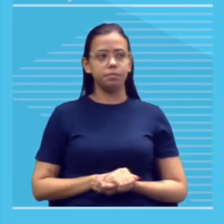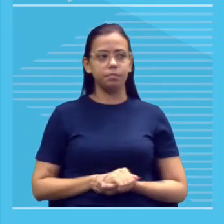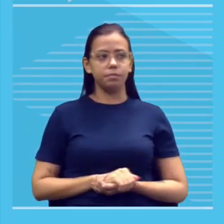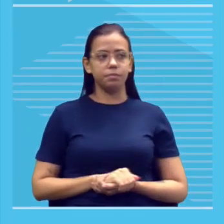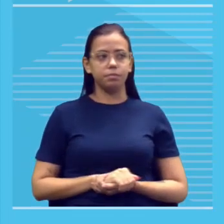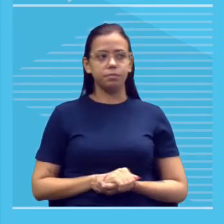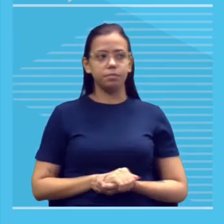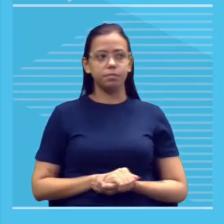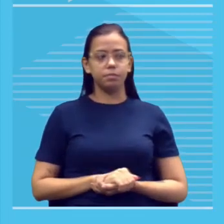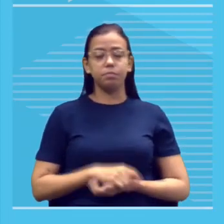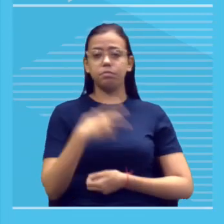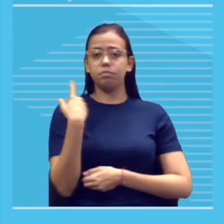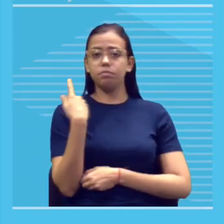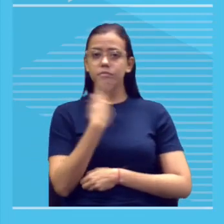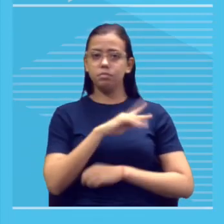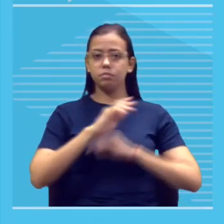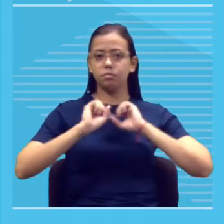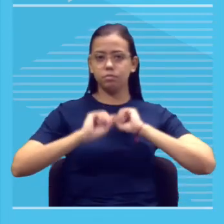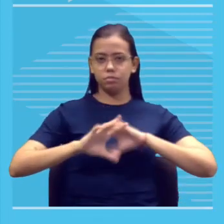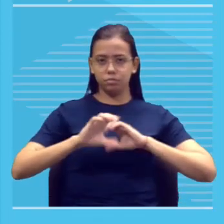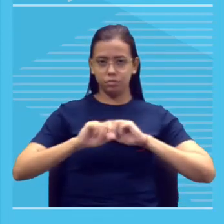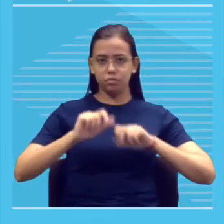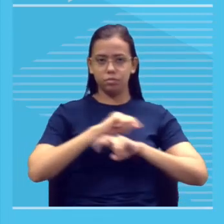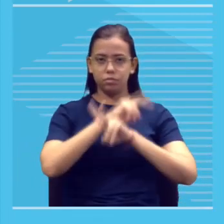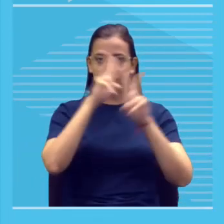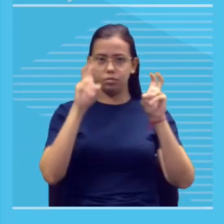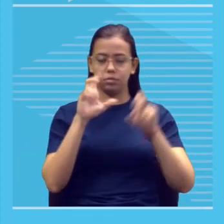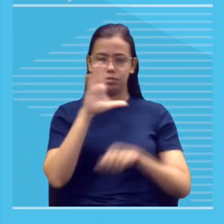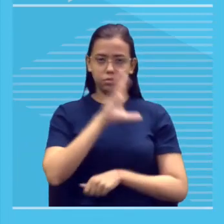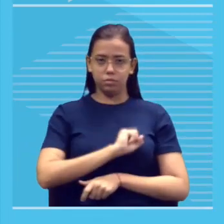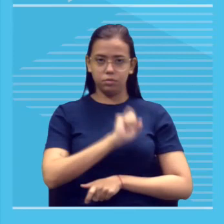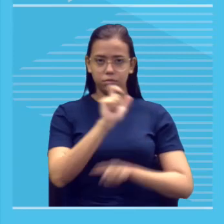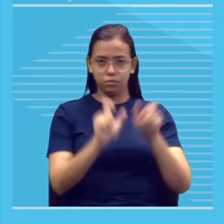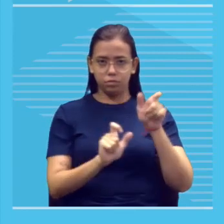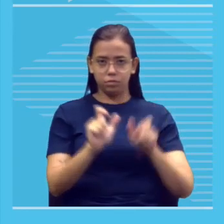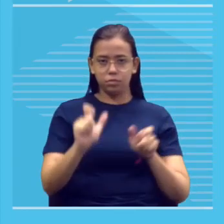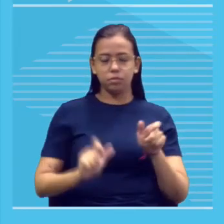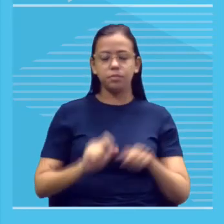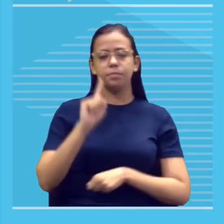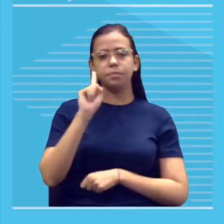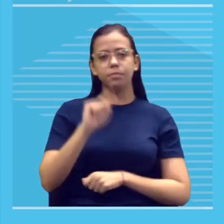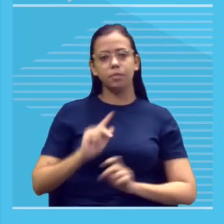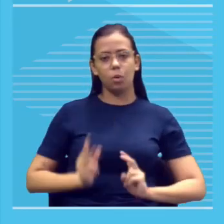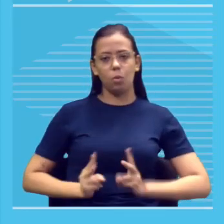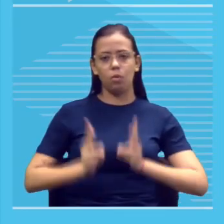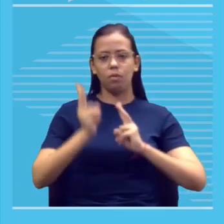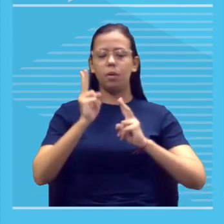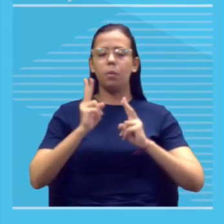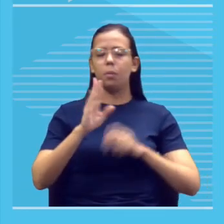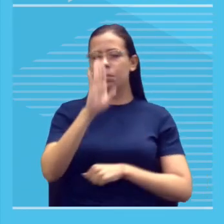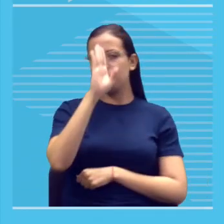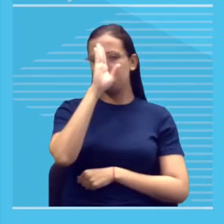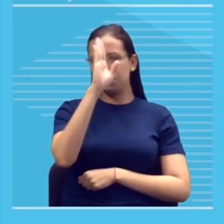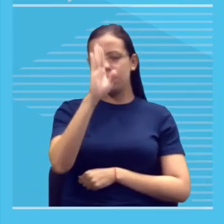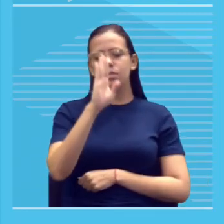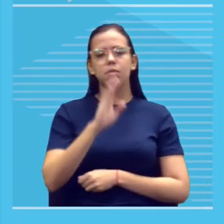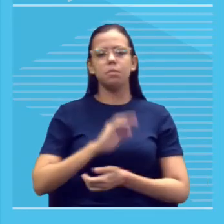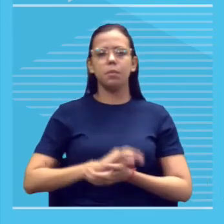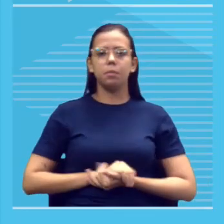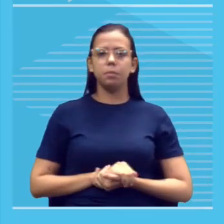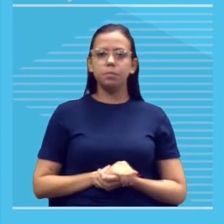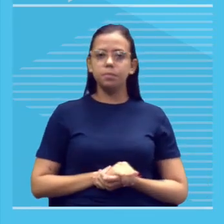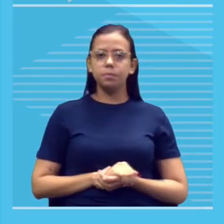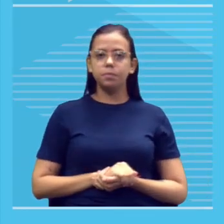mandamento do amor ao próximo é considerado a virtude Suprema Ou seja a maior